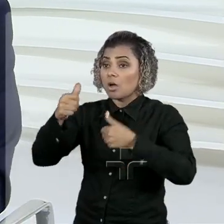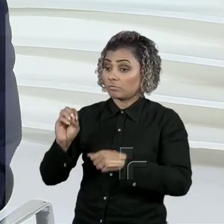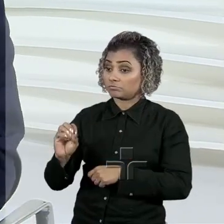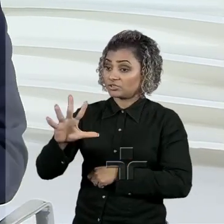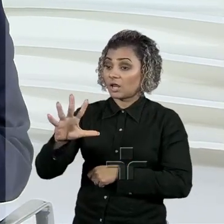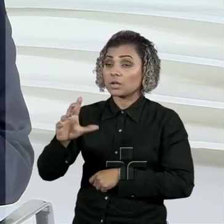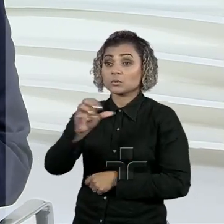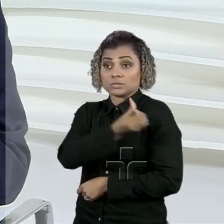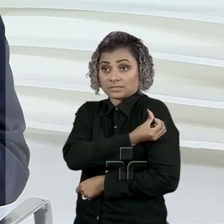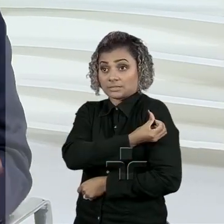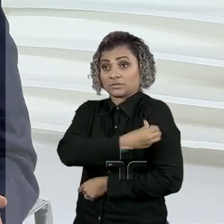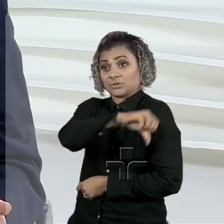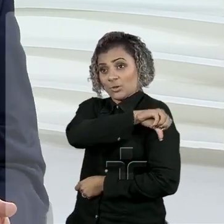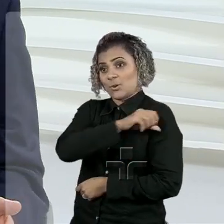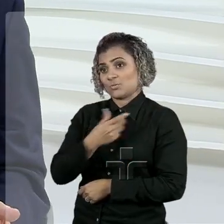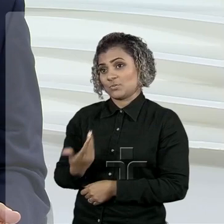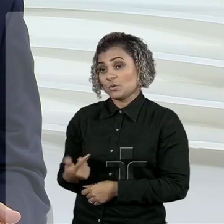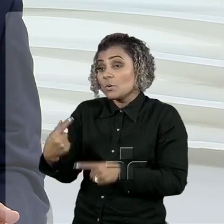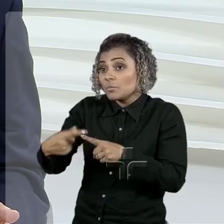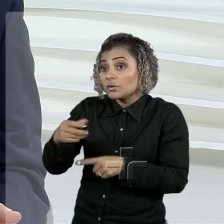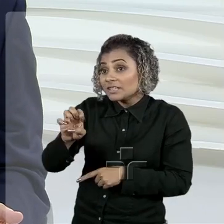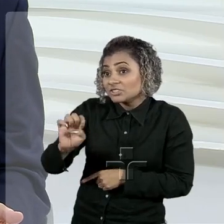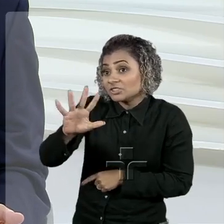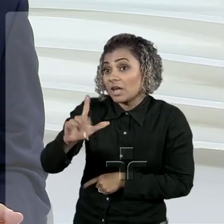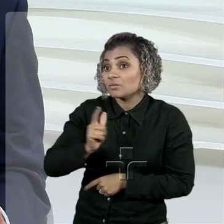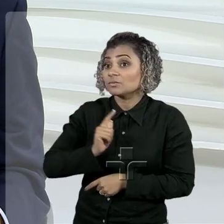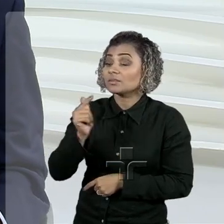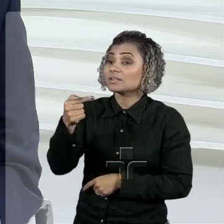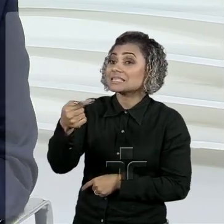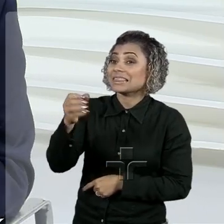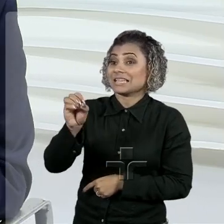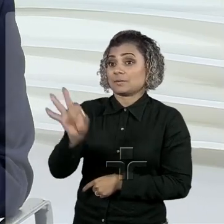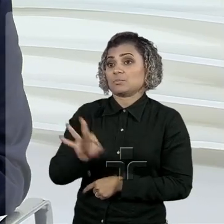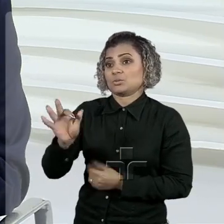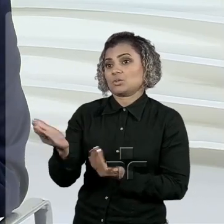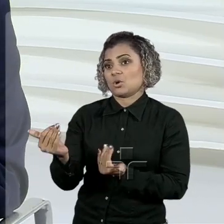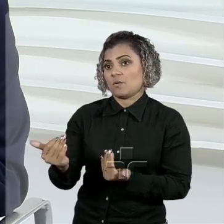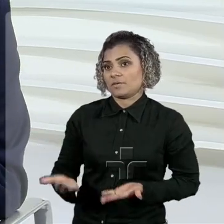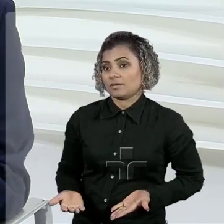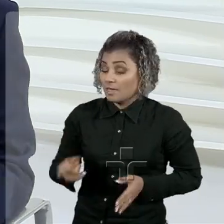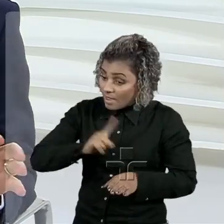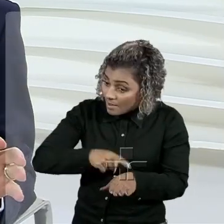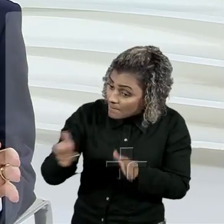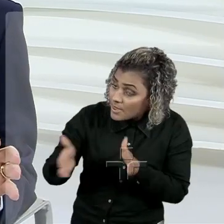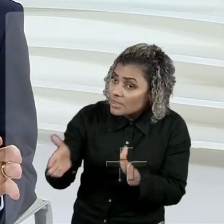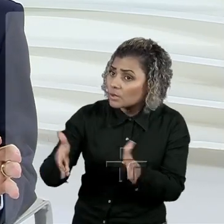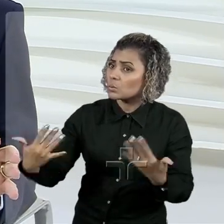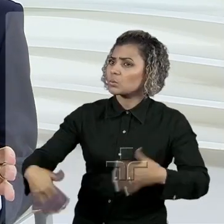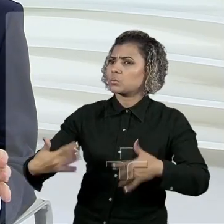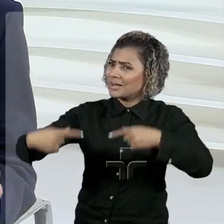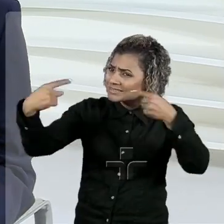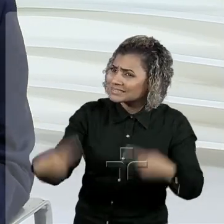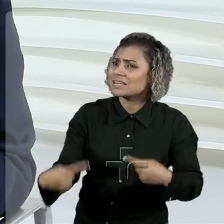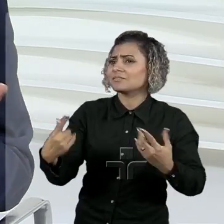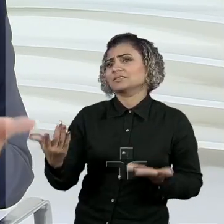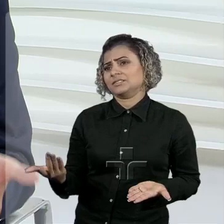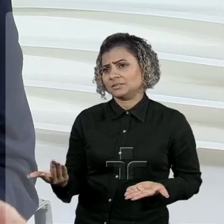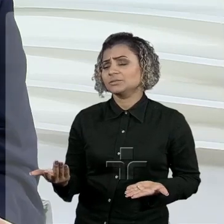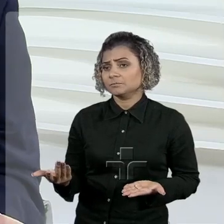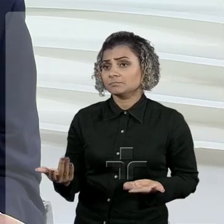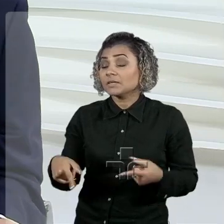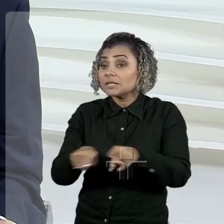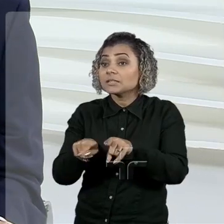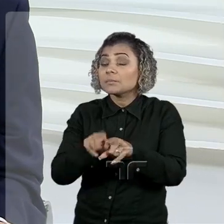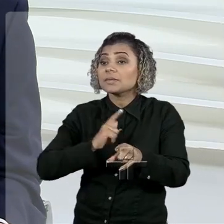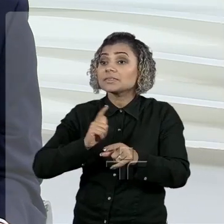O Estado já tem 70% dos jovens no 6º ao 9º ano, que é uma etapa extremamente desafiadora e ainda faz